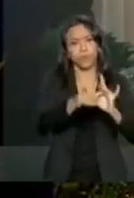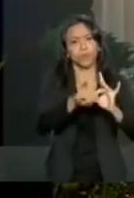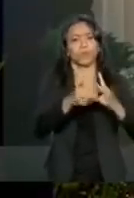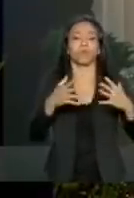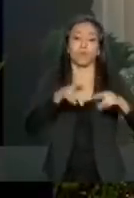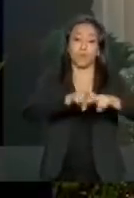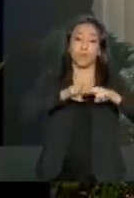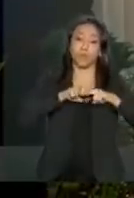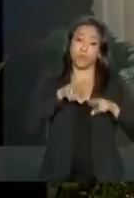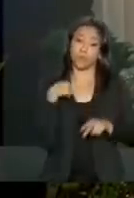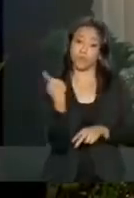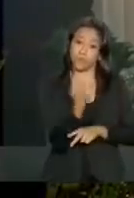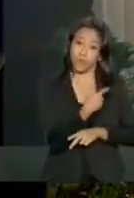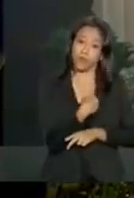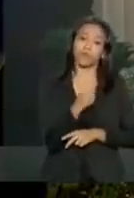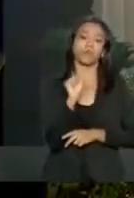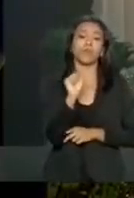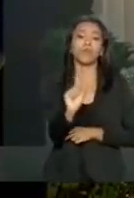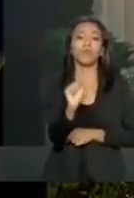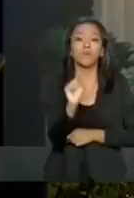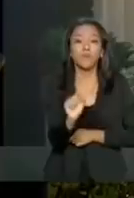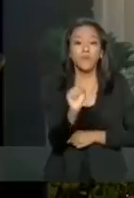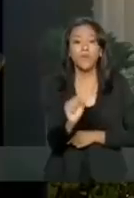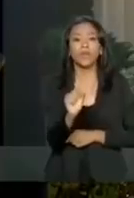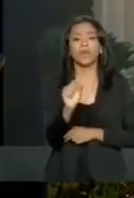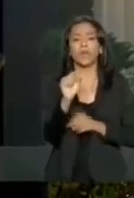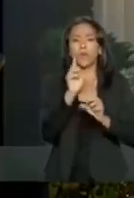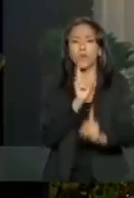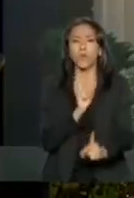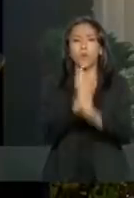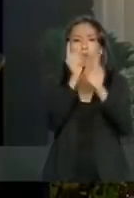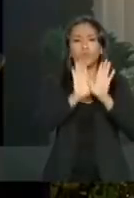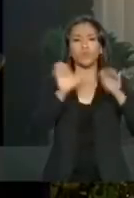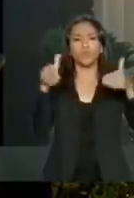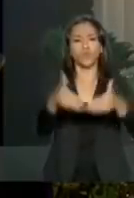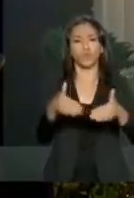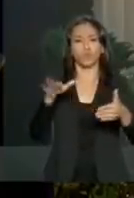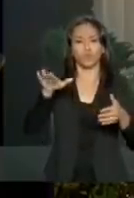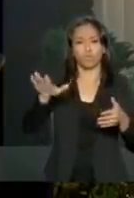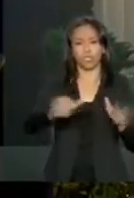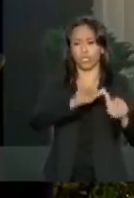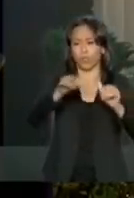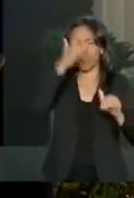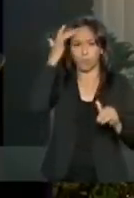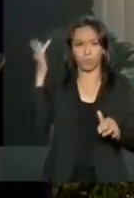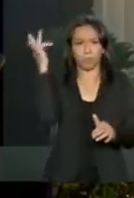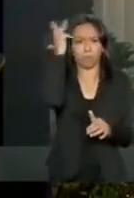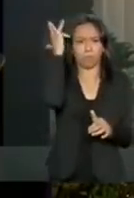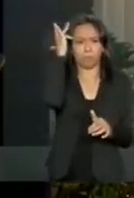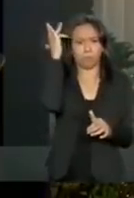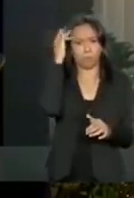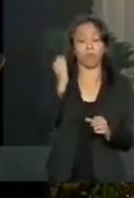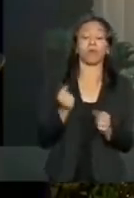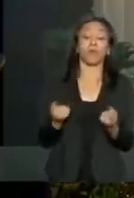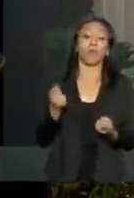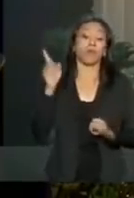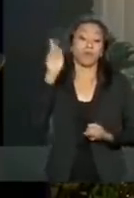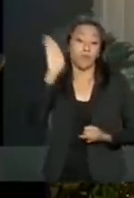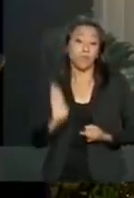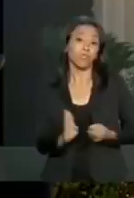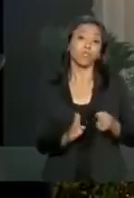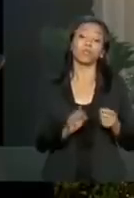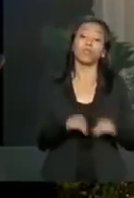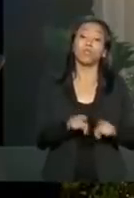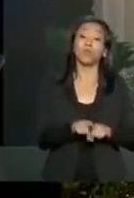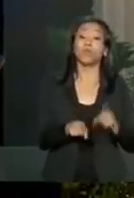isso, reativamos o Foro de Altos Executivos Brasil e Estados Unidos. Temos também, como prioridade, o lançamento